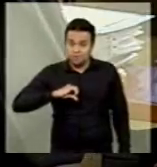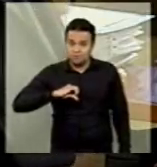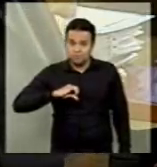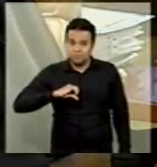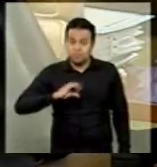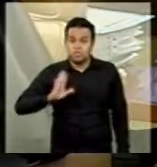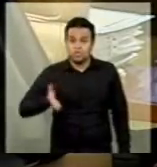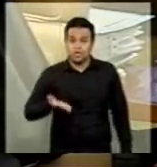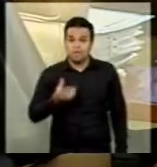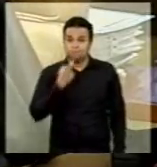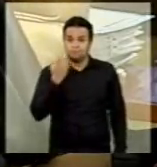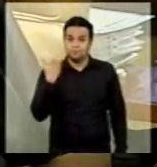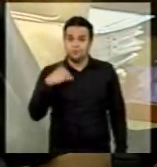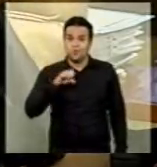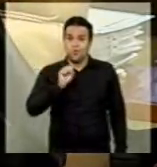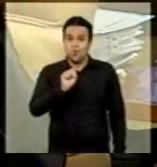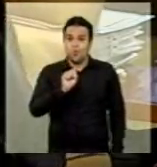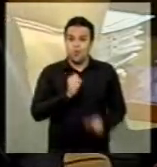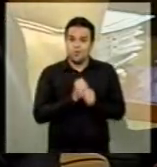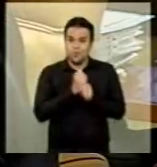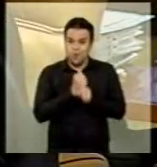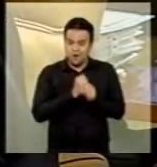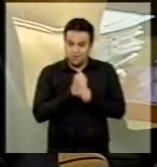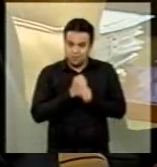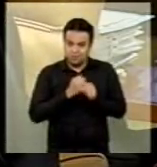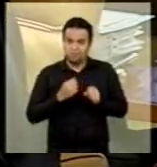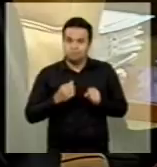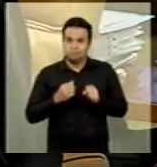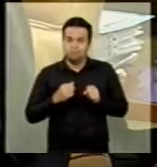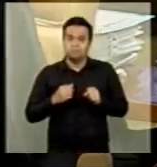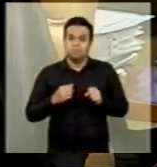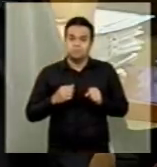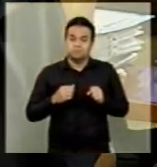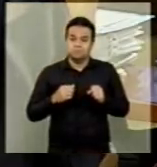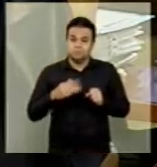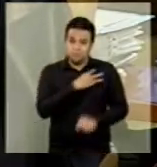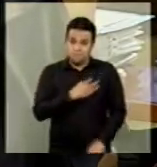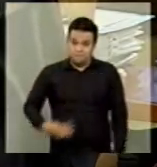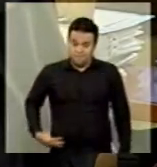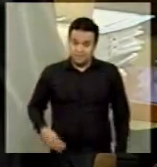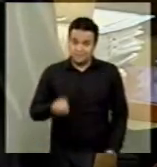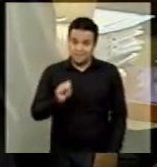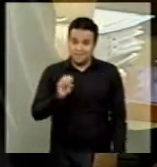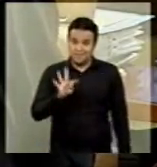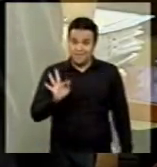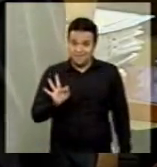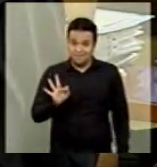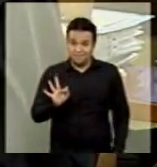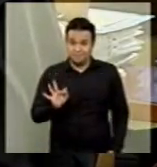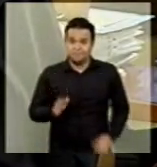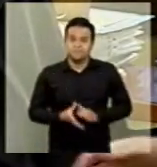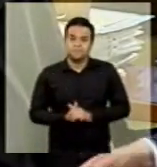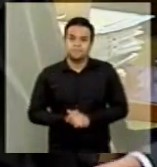pouco 8 anos... neste colegiado. Neste período,